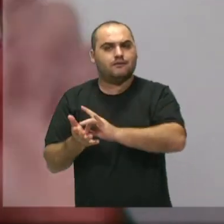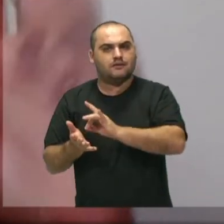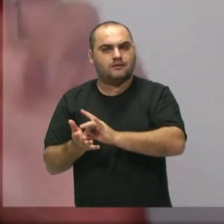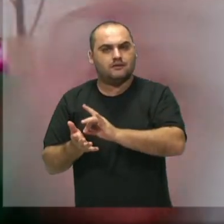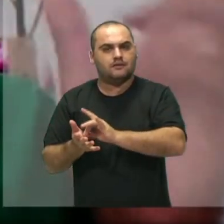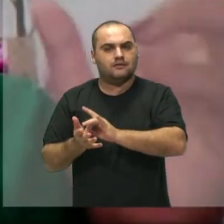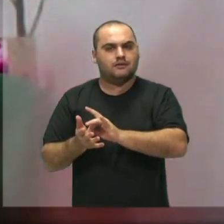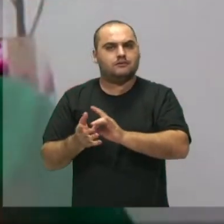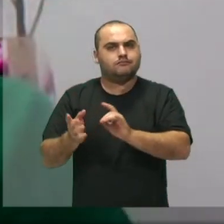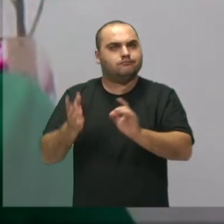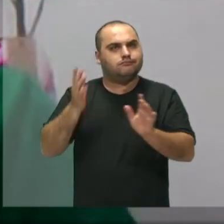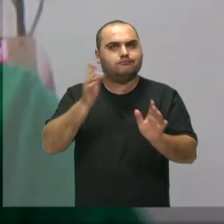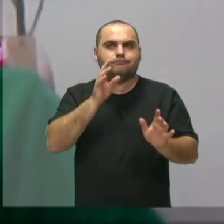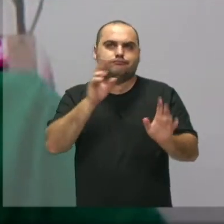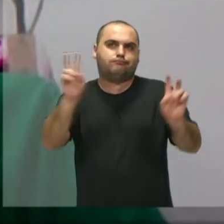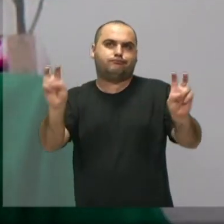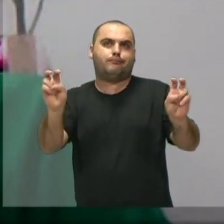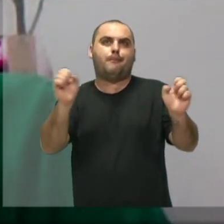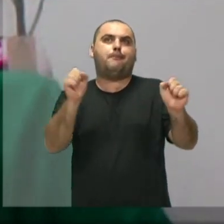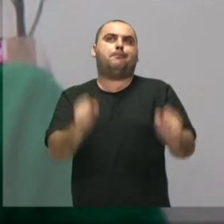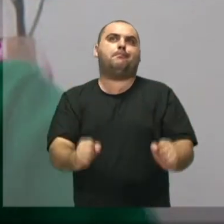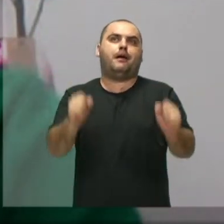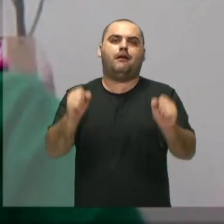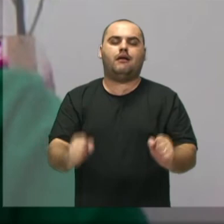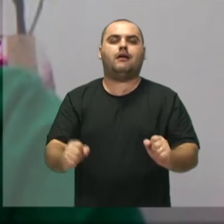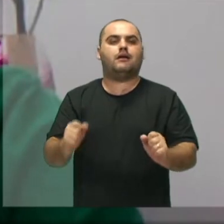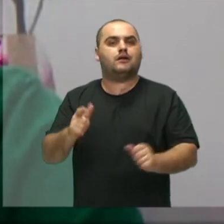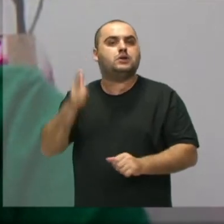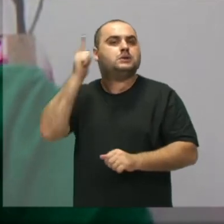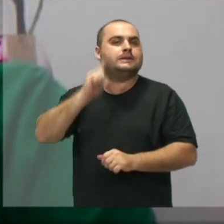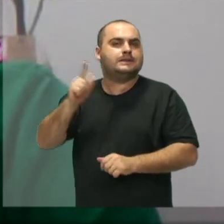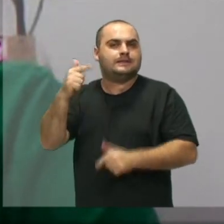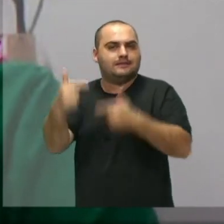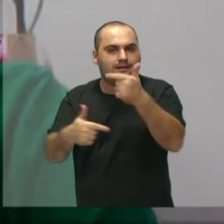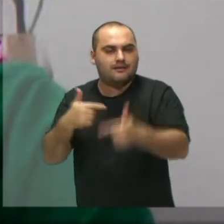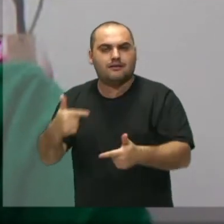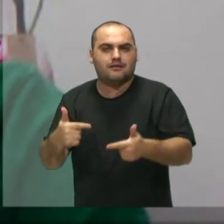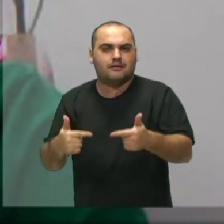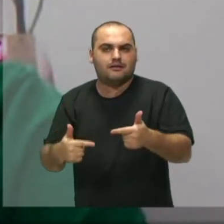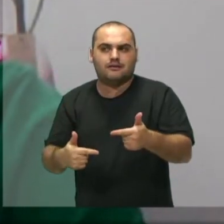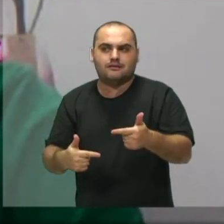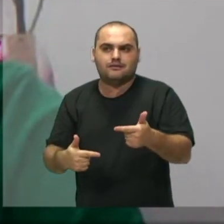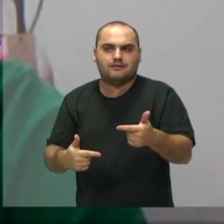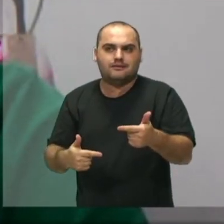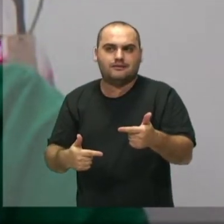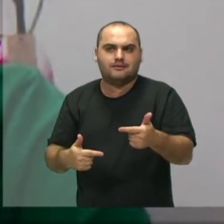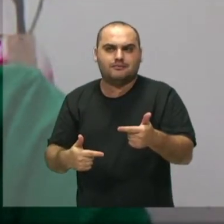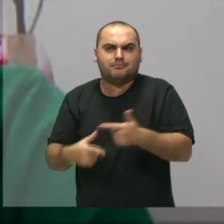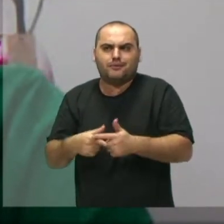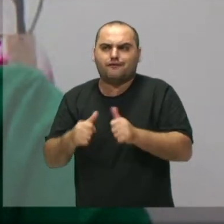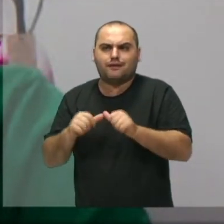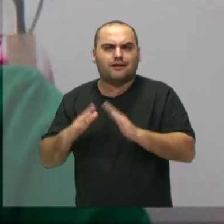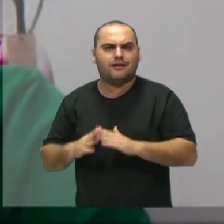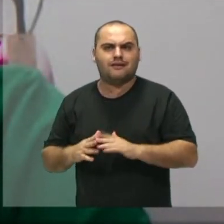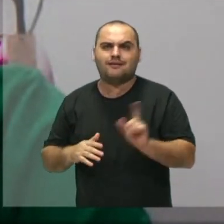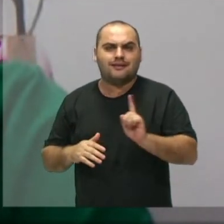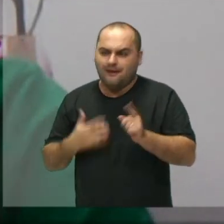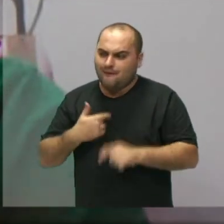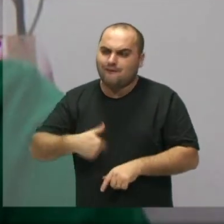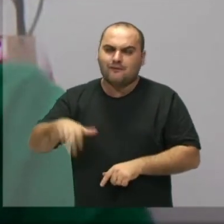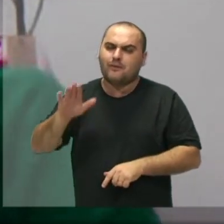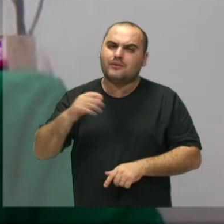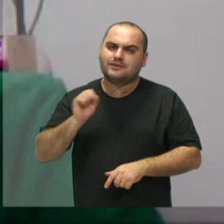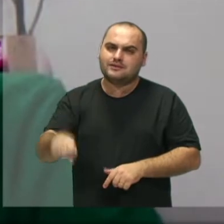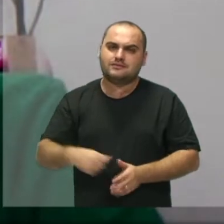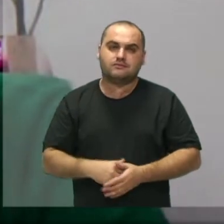esse poder, entre aspas, de poder fazer isso, por que não? E as mulheres têm muito isso. Ah, eu não